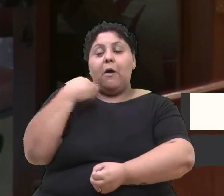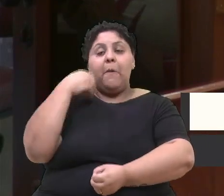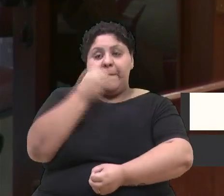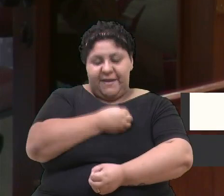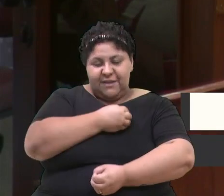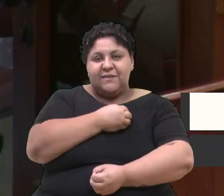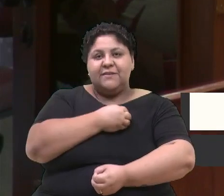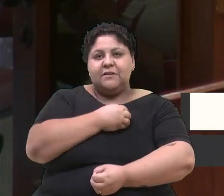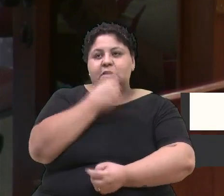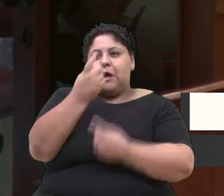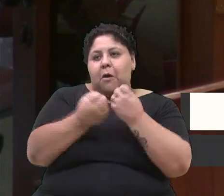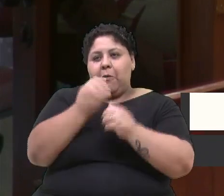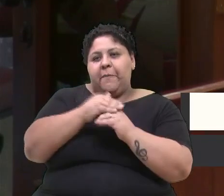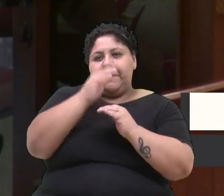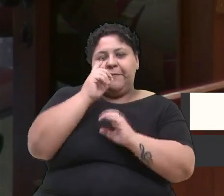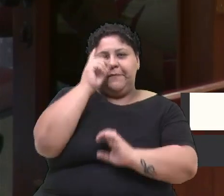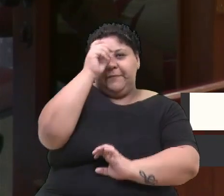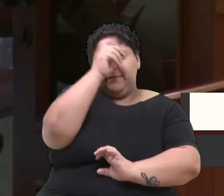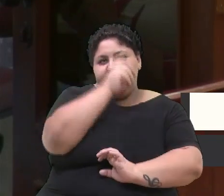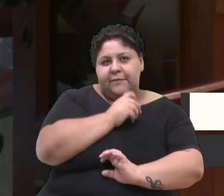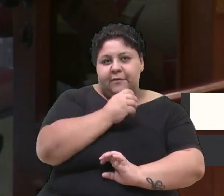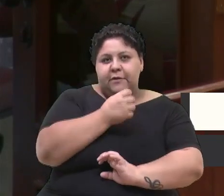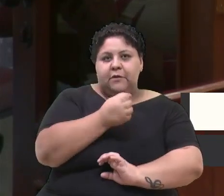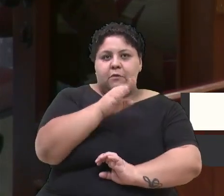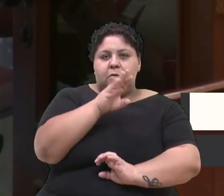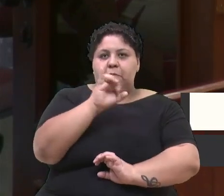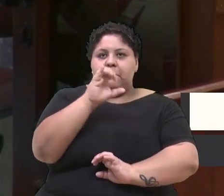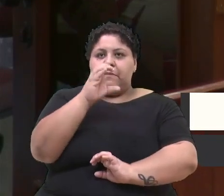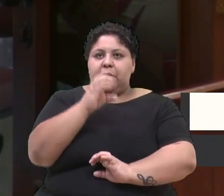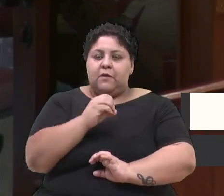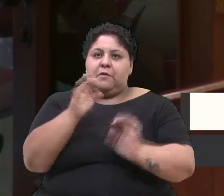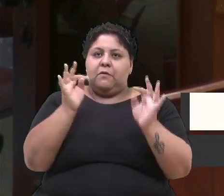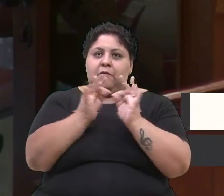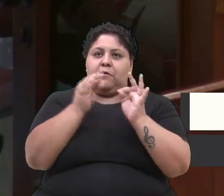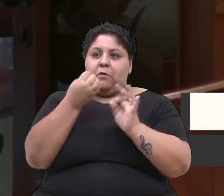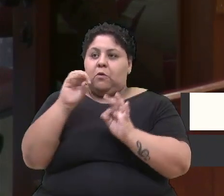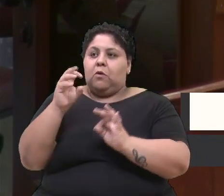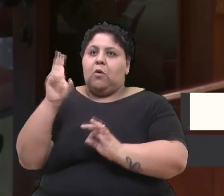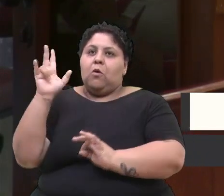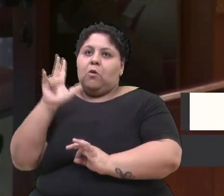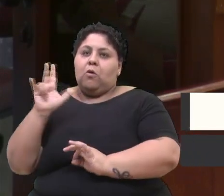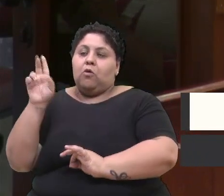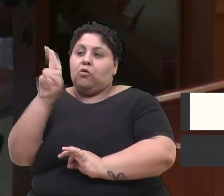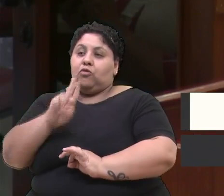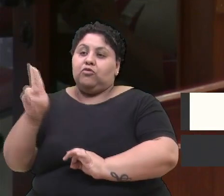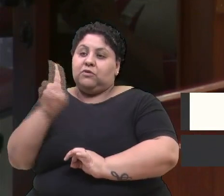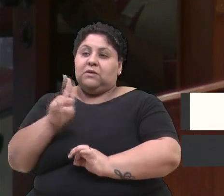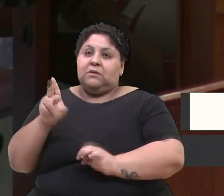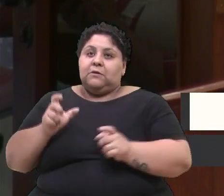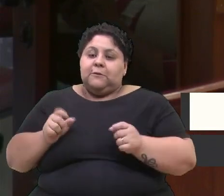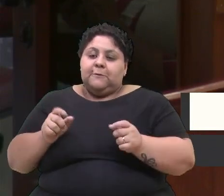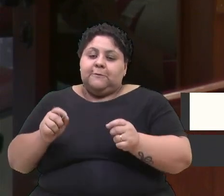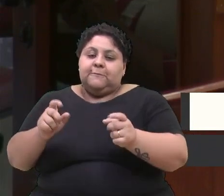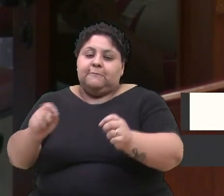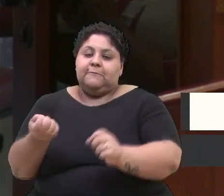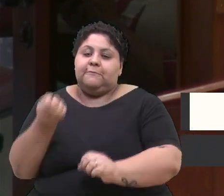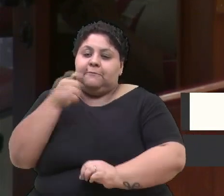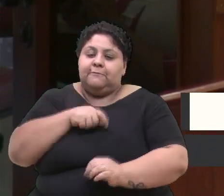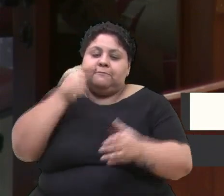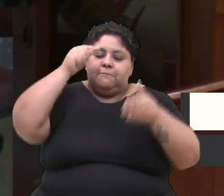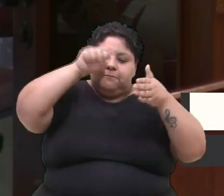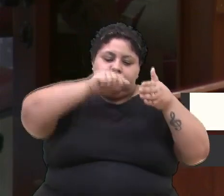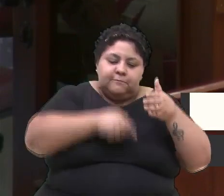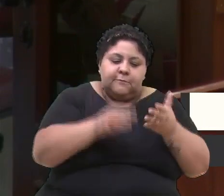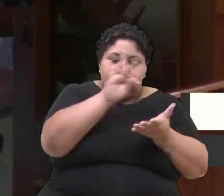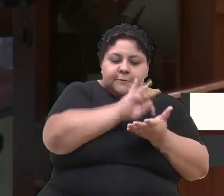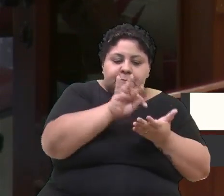mais complexos, como biotecnológicos ou drogas utilizadas para quimioterapia, necessitam de aprofundamento teórico